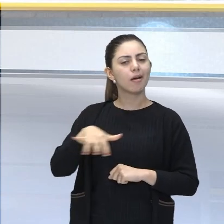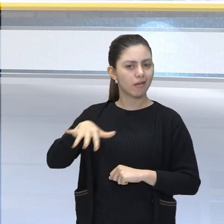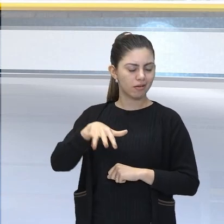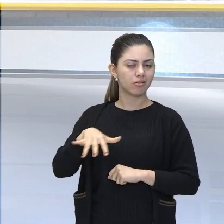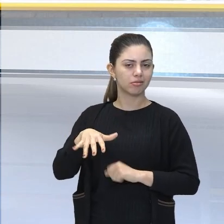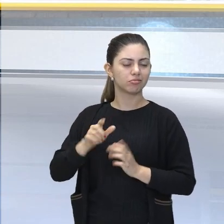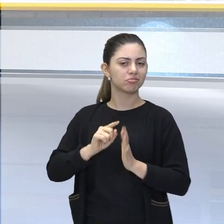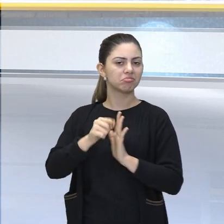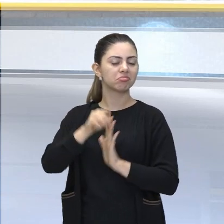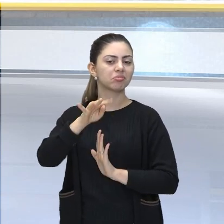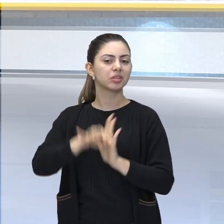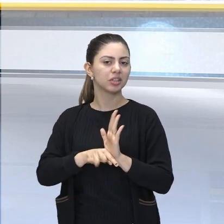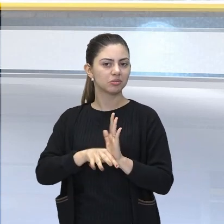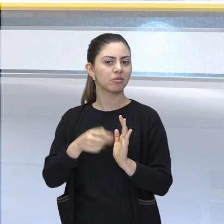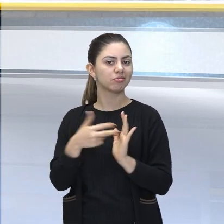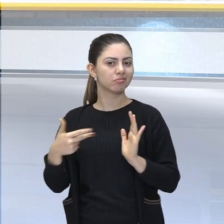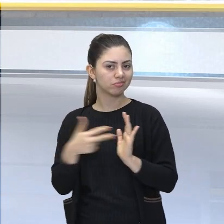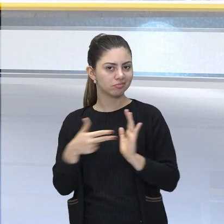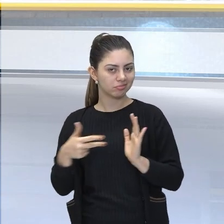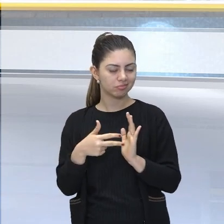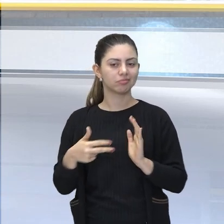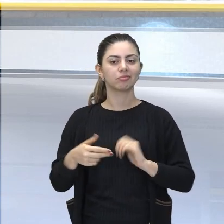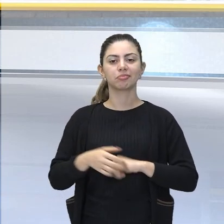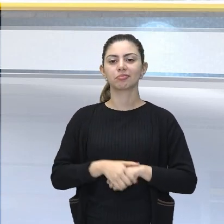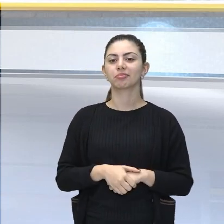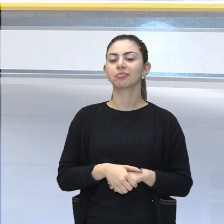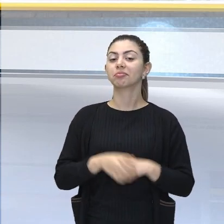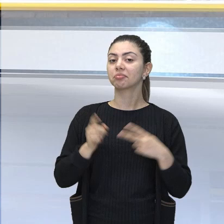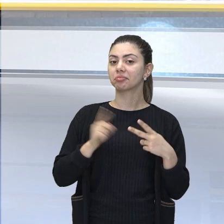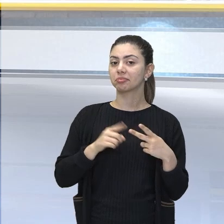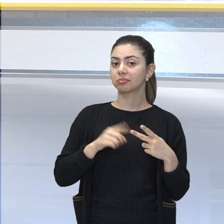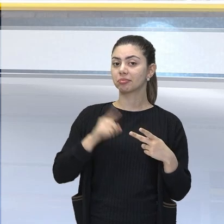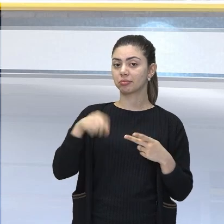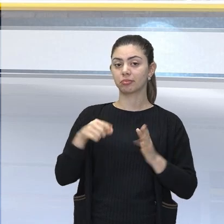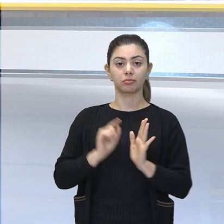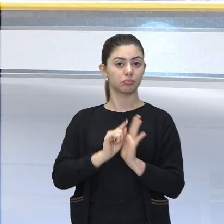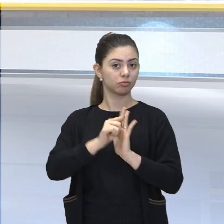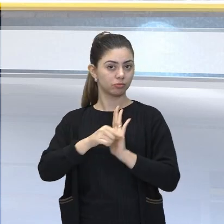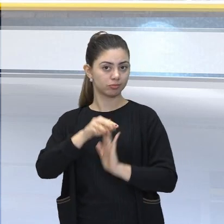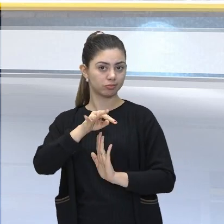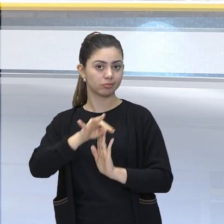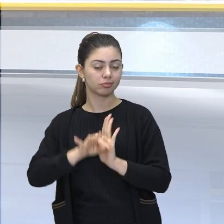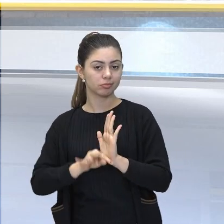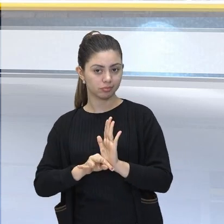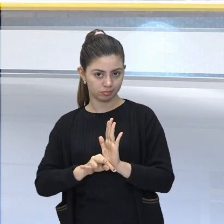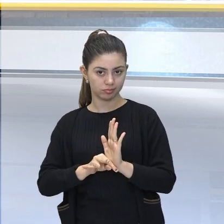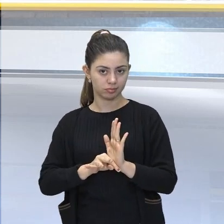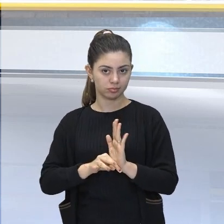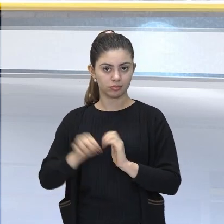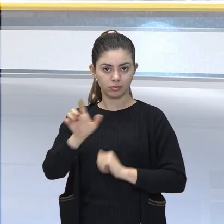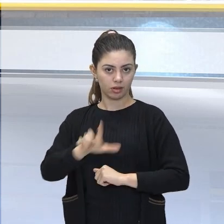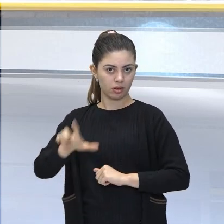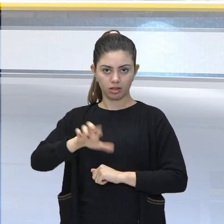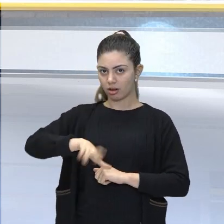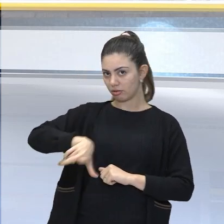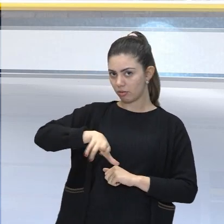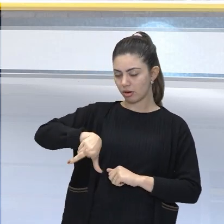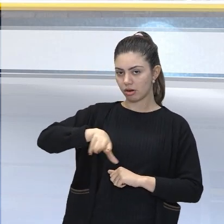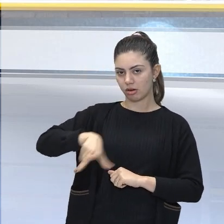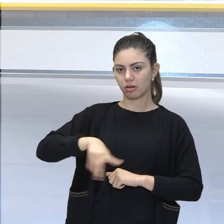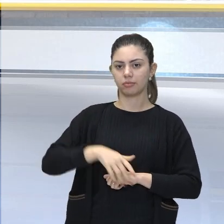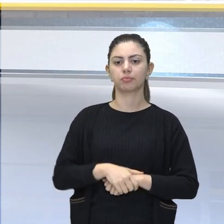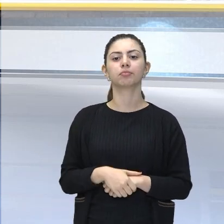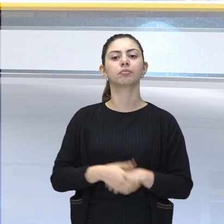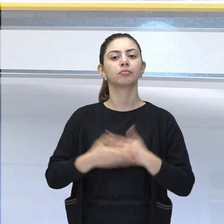textual news? Então, anotem aí. É um gênero textual não literário